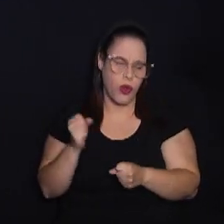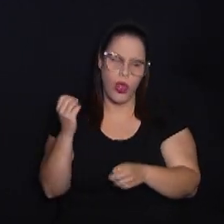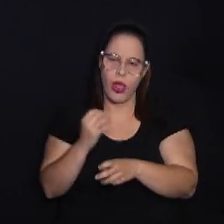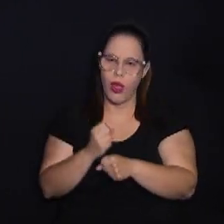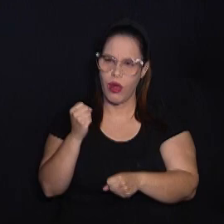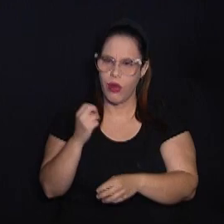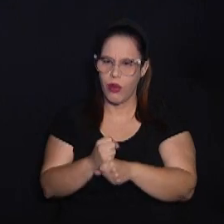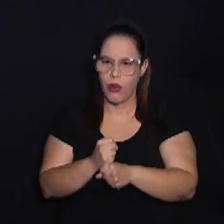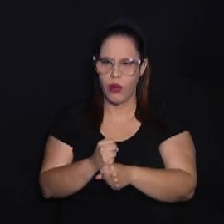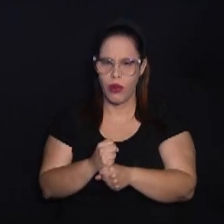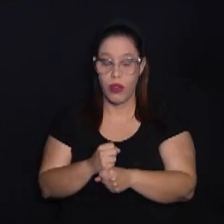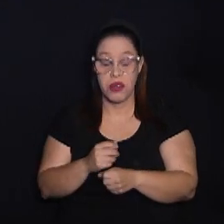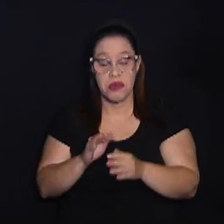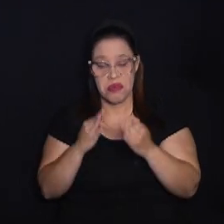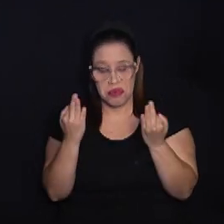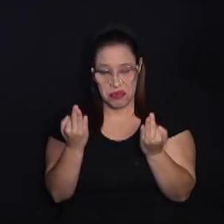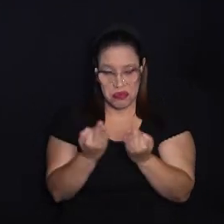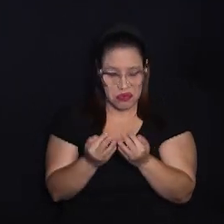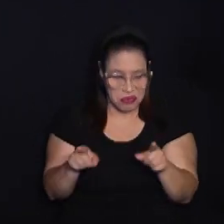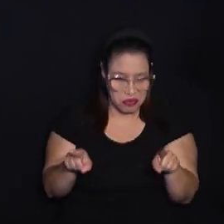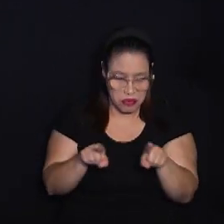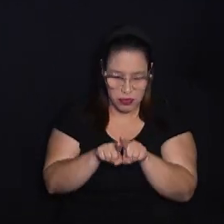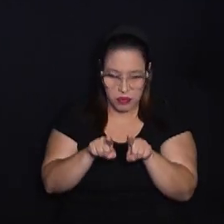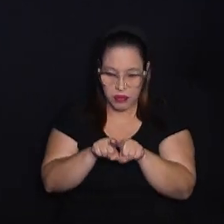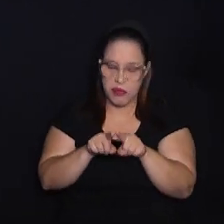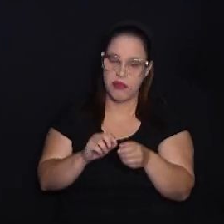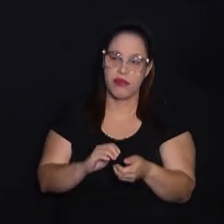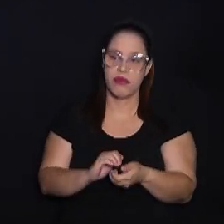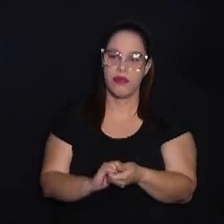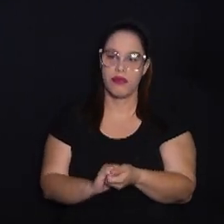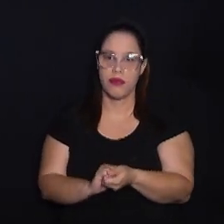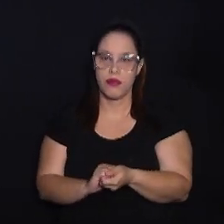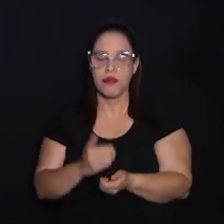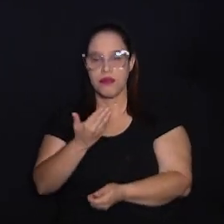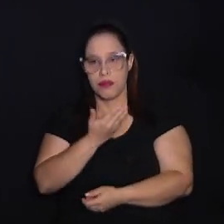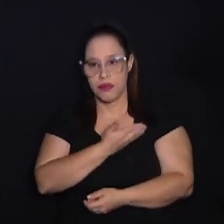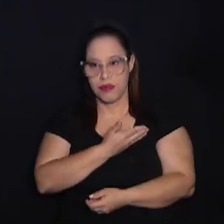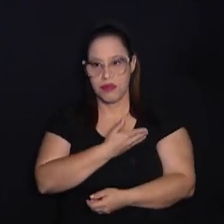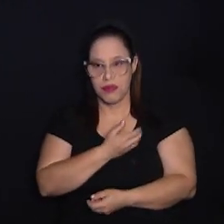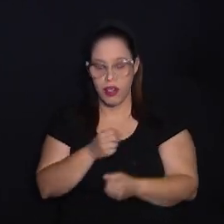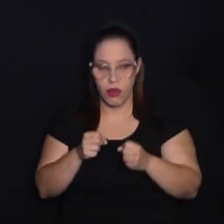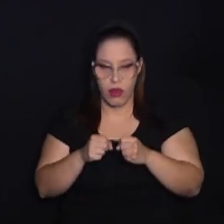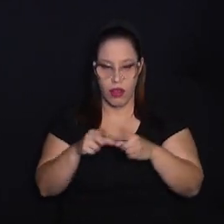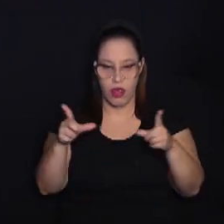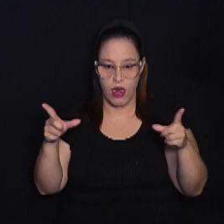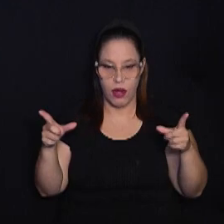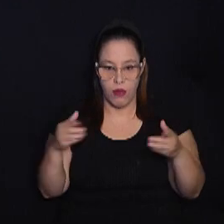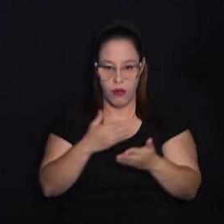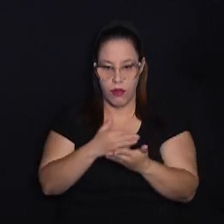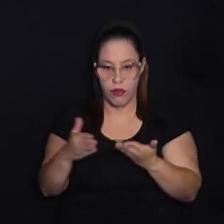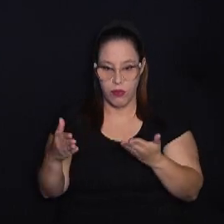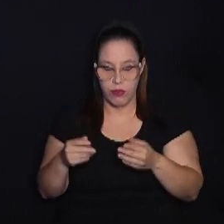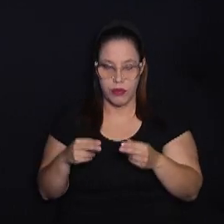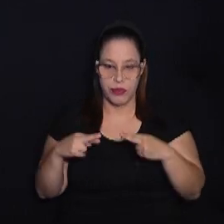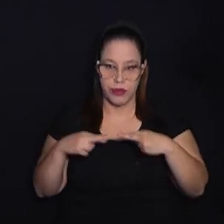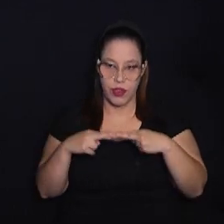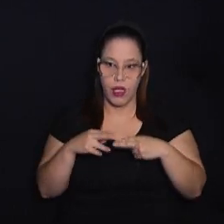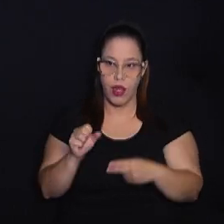contadoras, familiares da nossa homenageada e amigos, eu declaro aberta a presente reunião